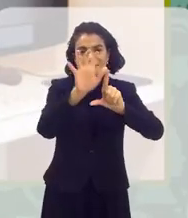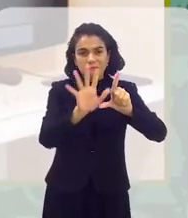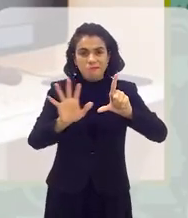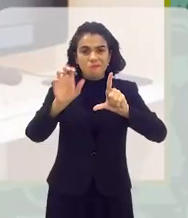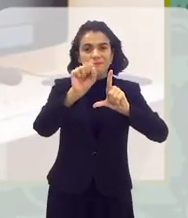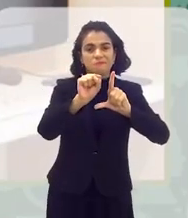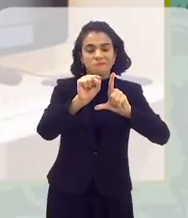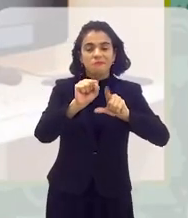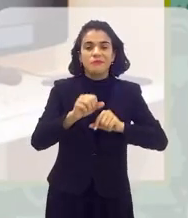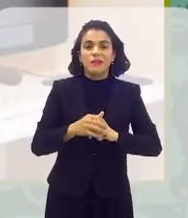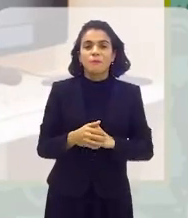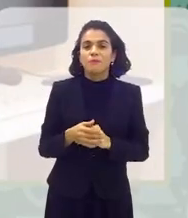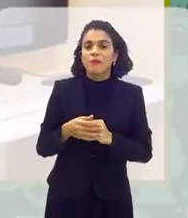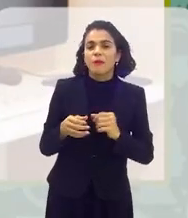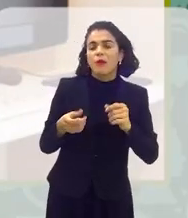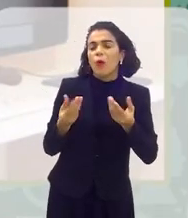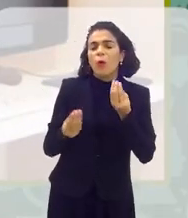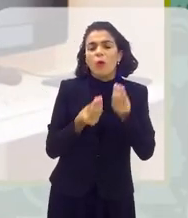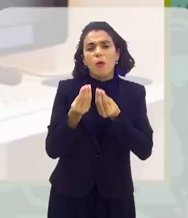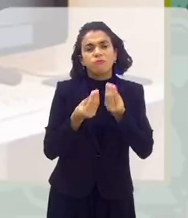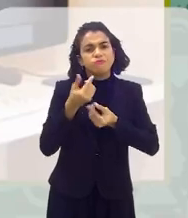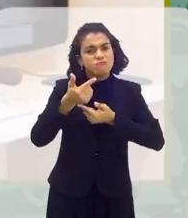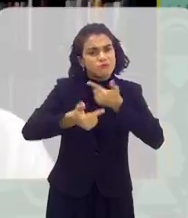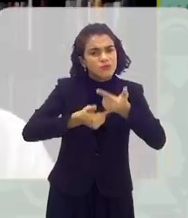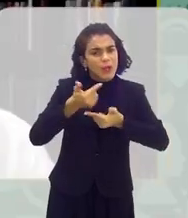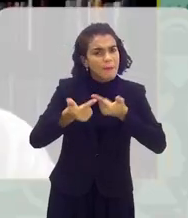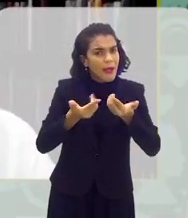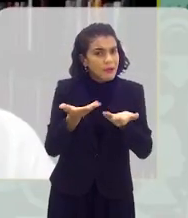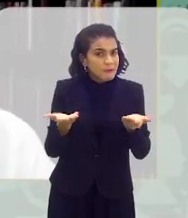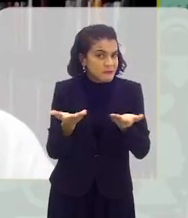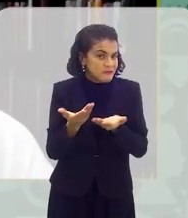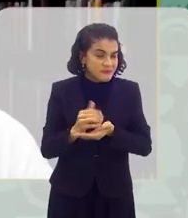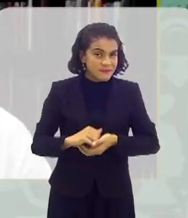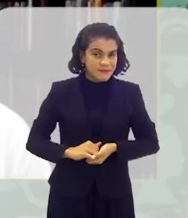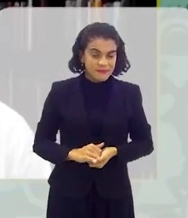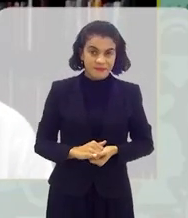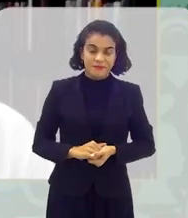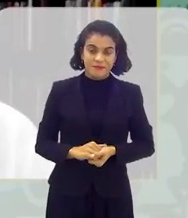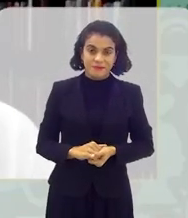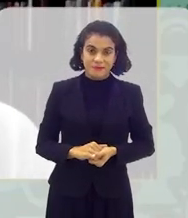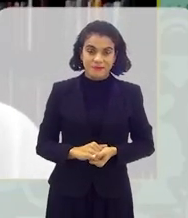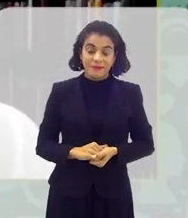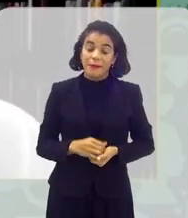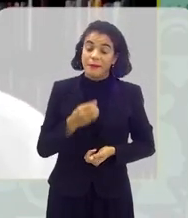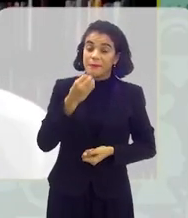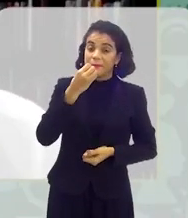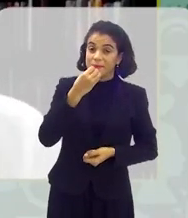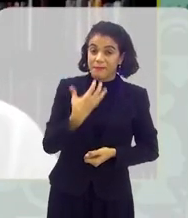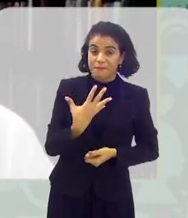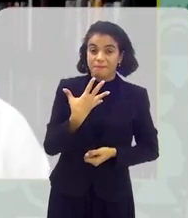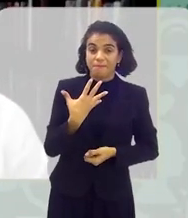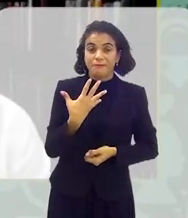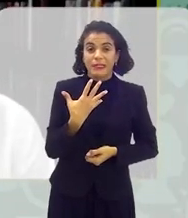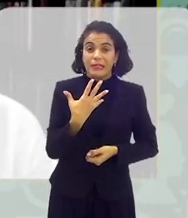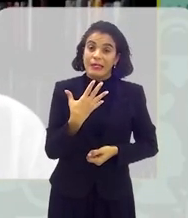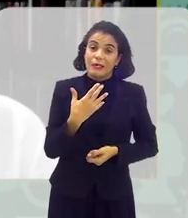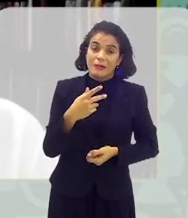inicialmente no mercado de trabalho como vocês estão fazendo essa essa movimentação bem